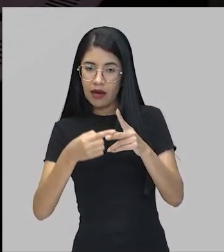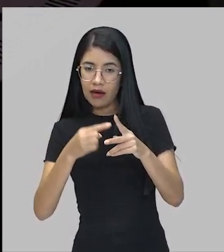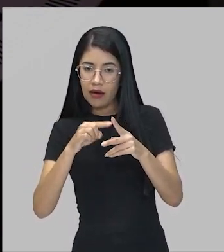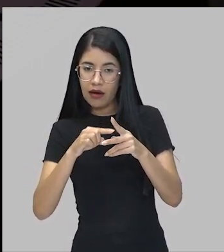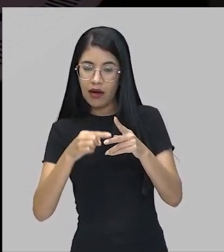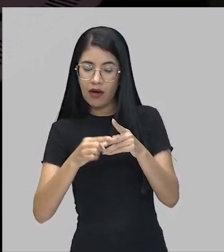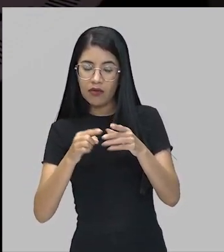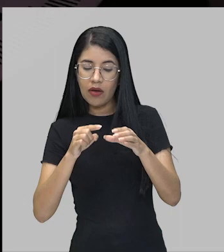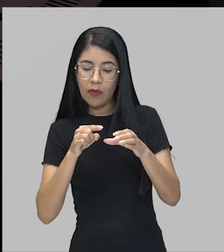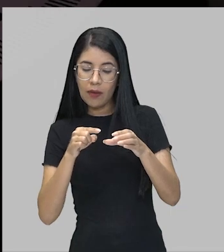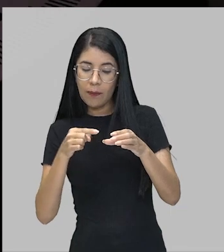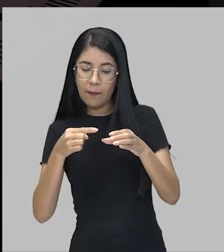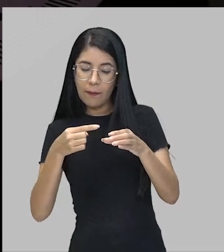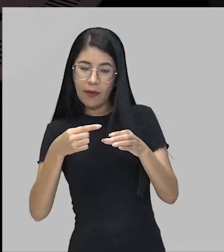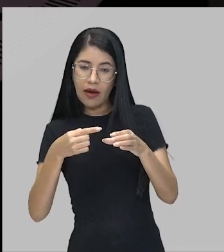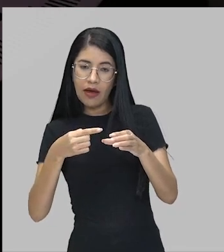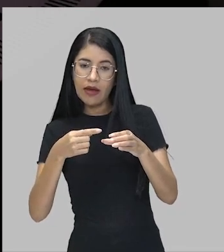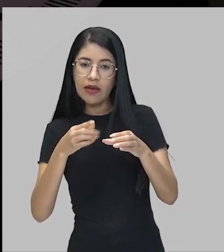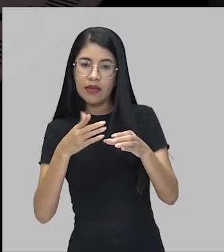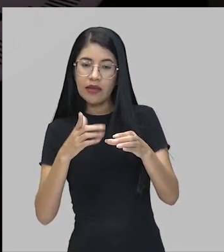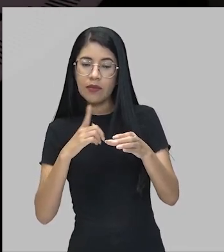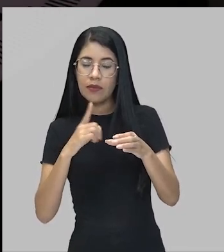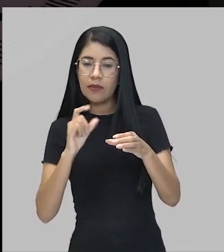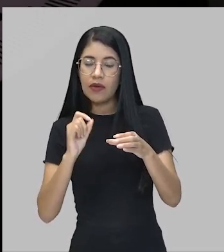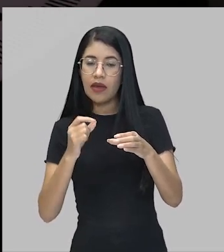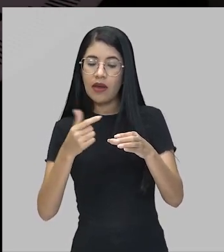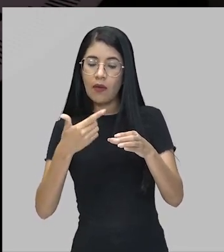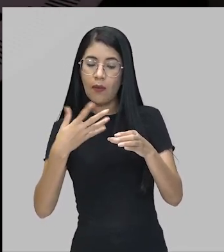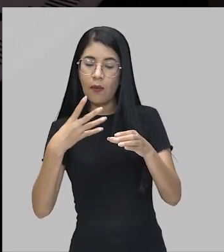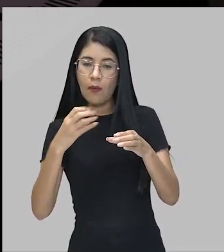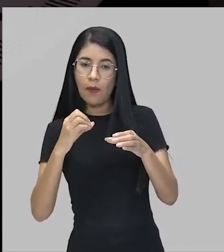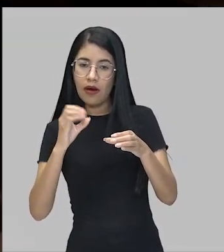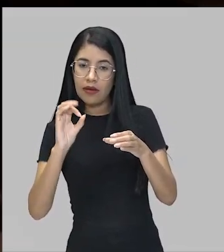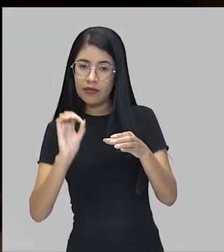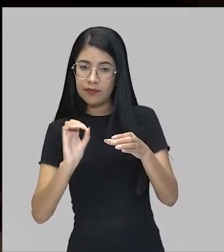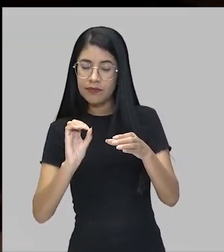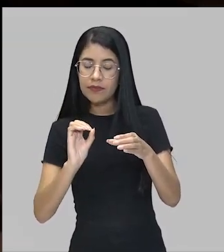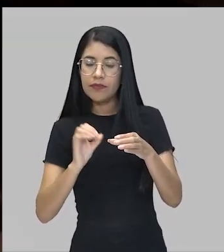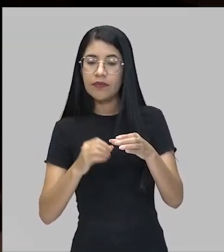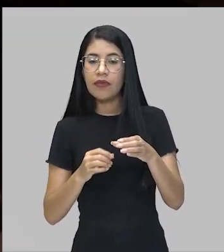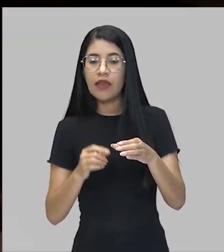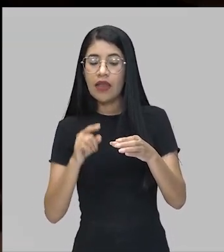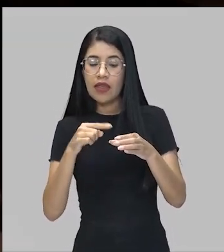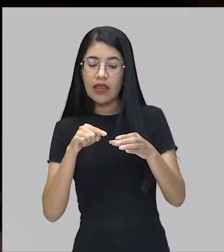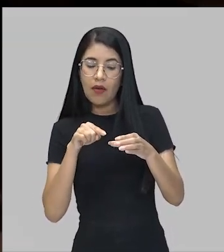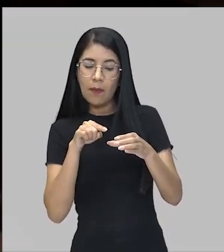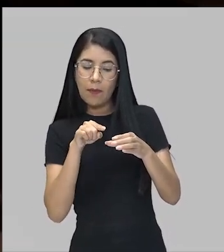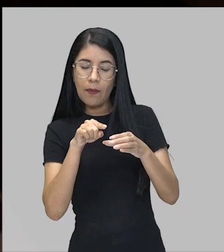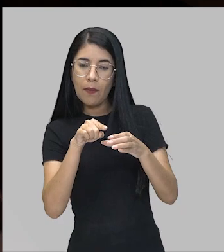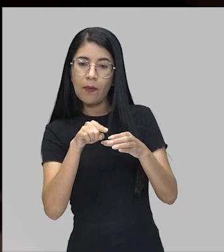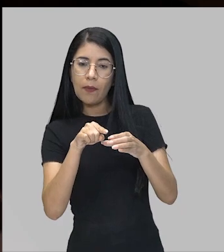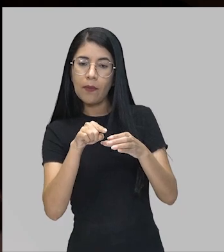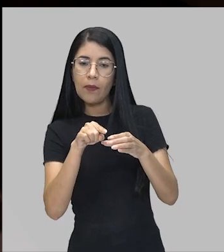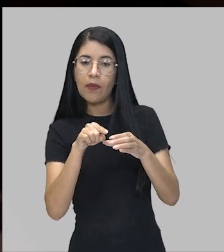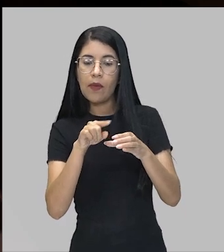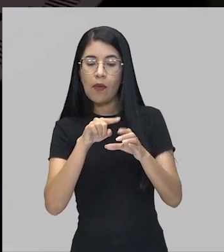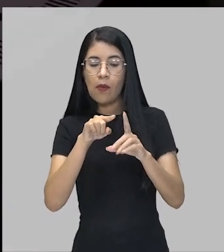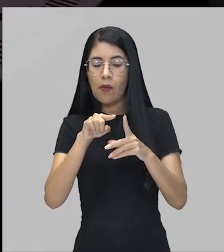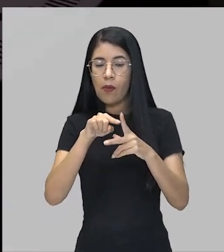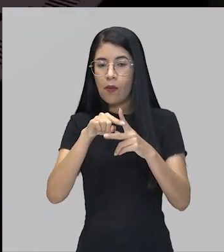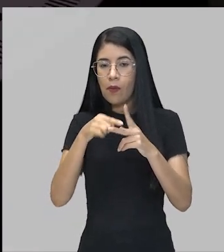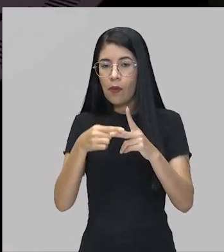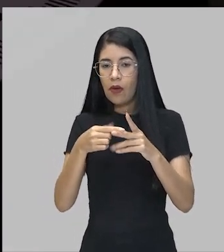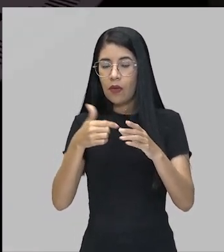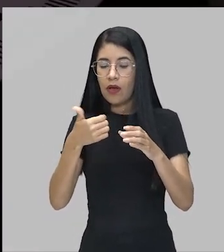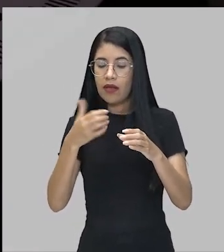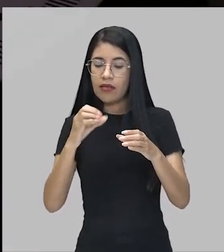incidente, então, tem um ângulo incidente de 40 graus e o ângulo refratado é de